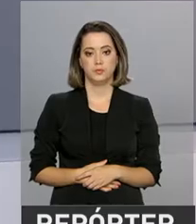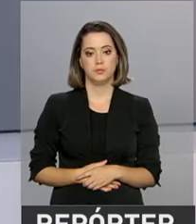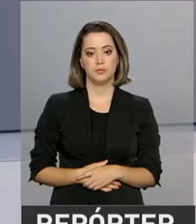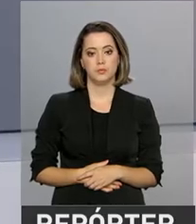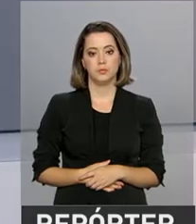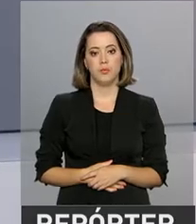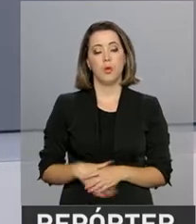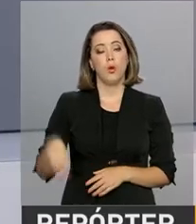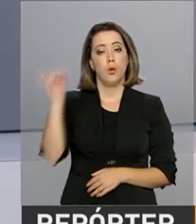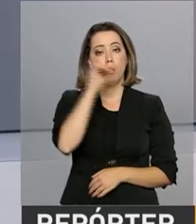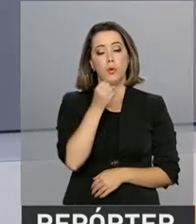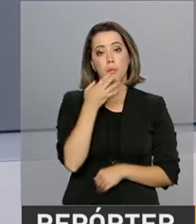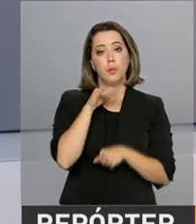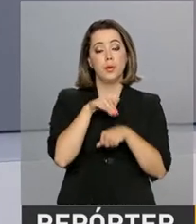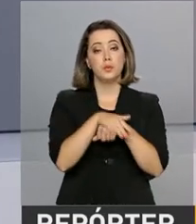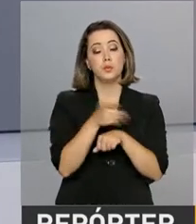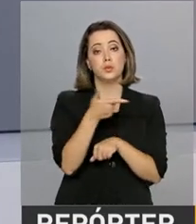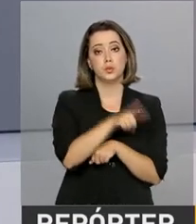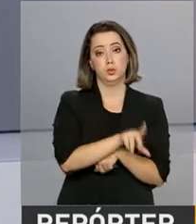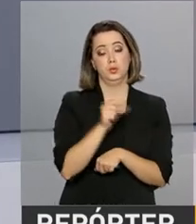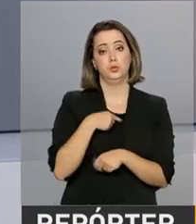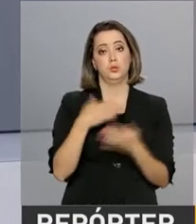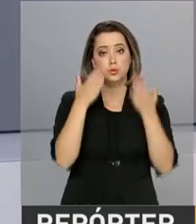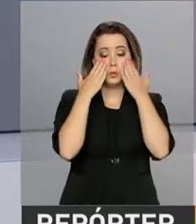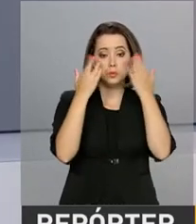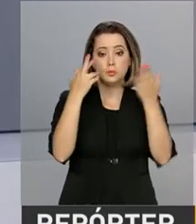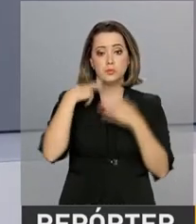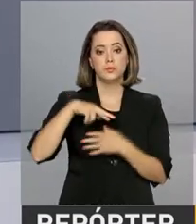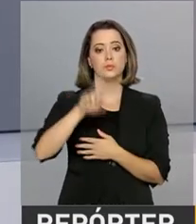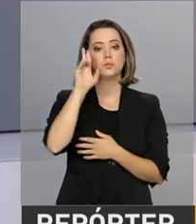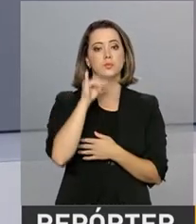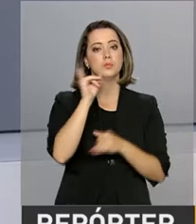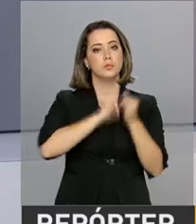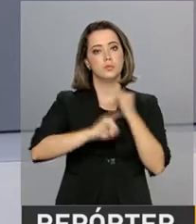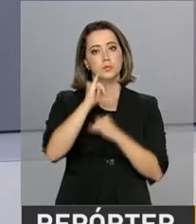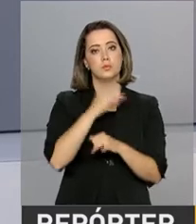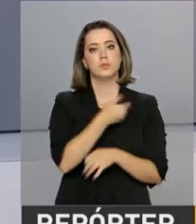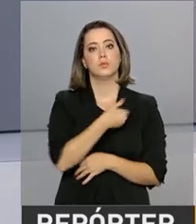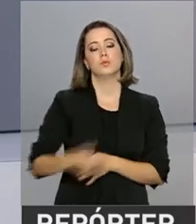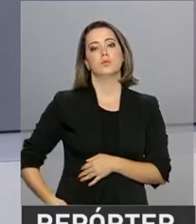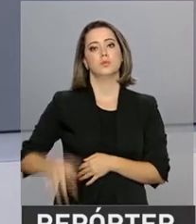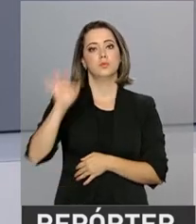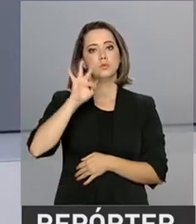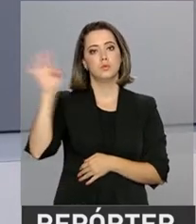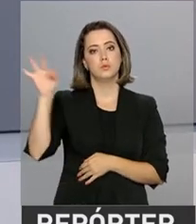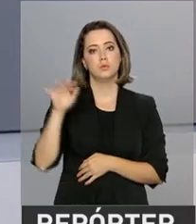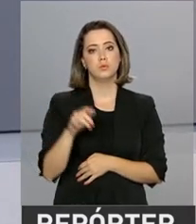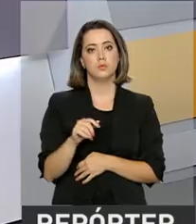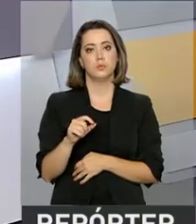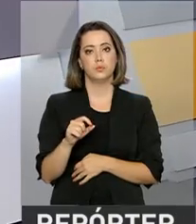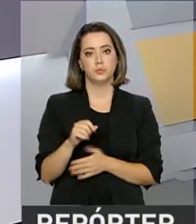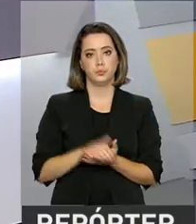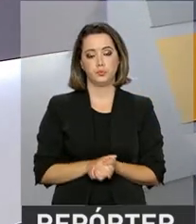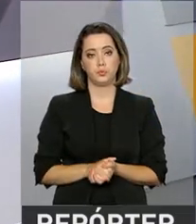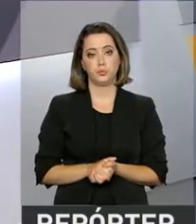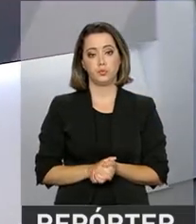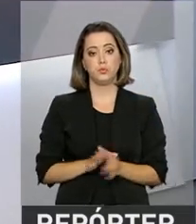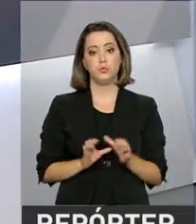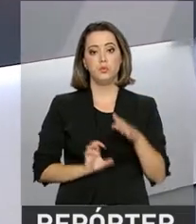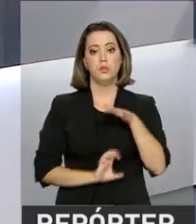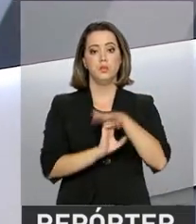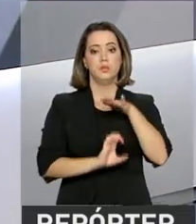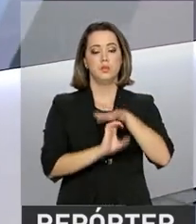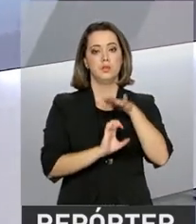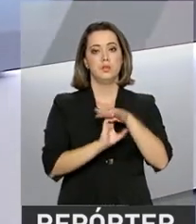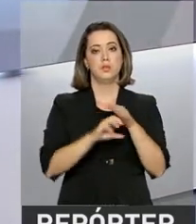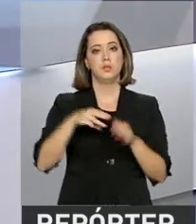olá boa noite no ar mais uma edição do repórter nbr com as notícias do governo federal a agência de